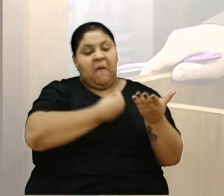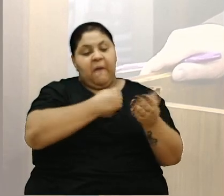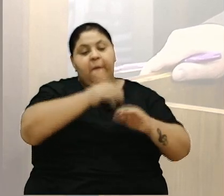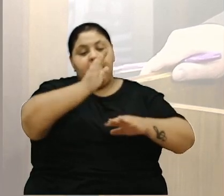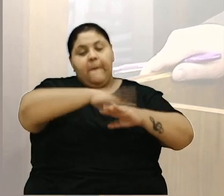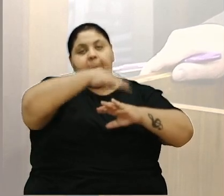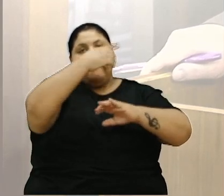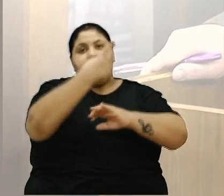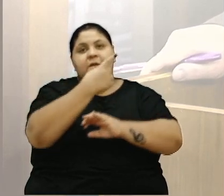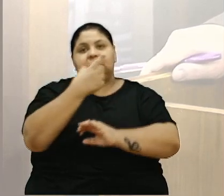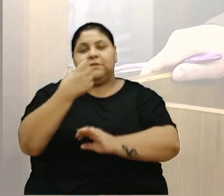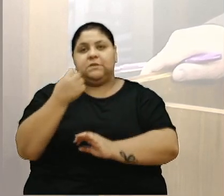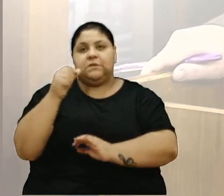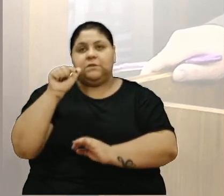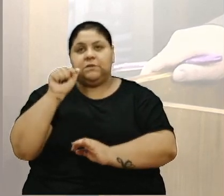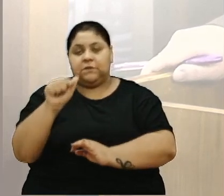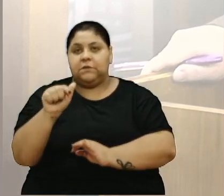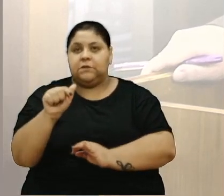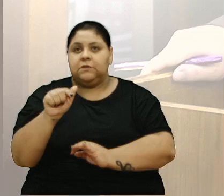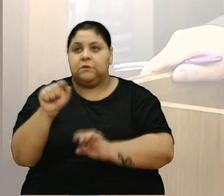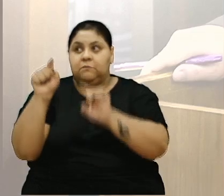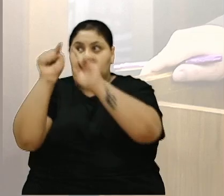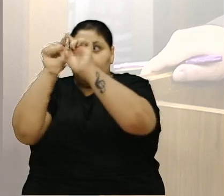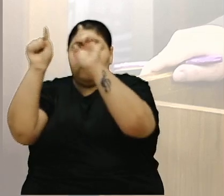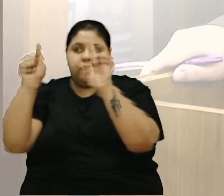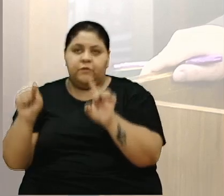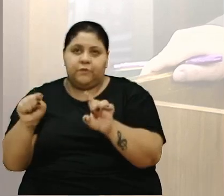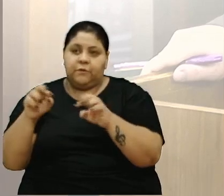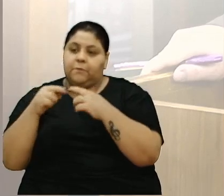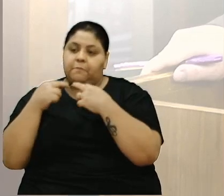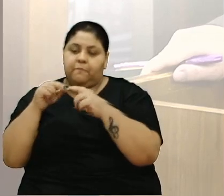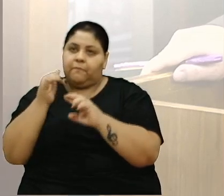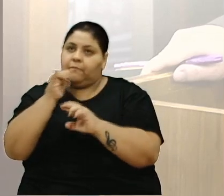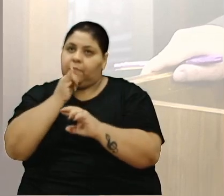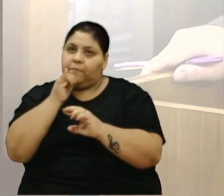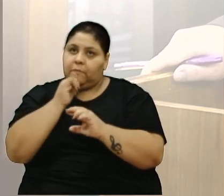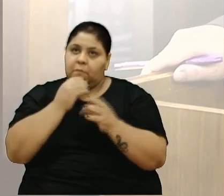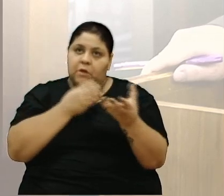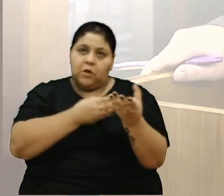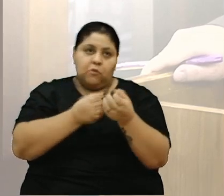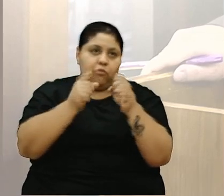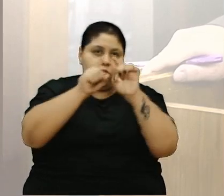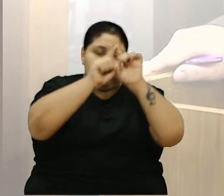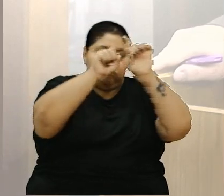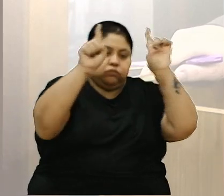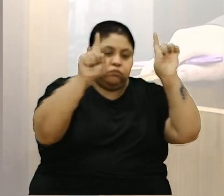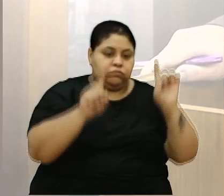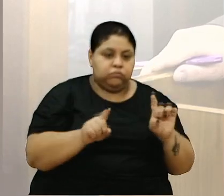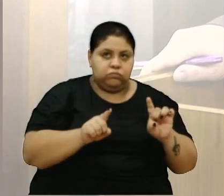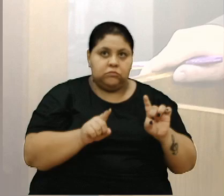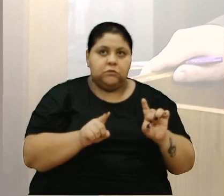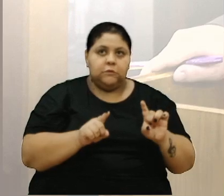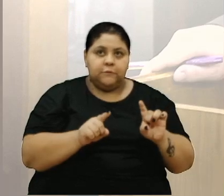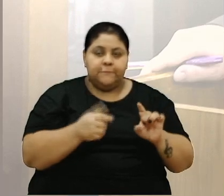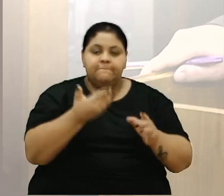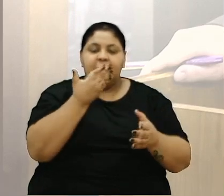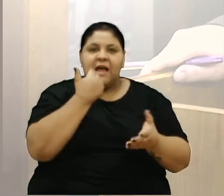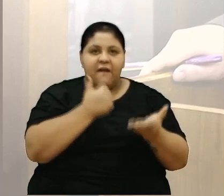mil funcionários, uma Randon, por exemplo, e quantos milhares de funcionários que sustentam as suas